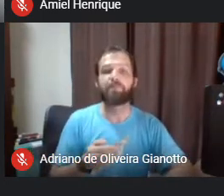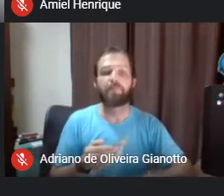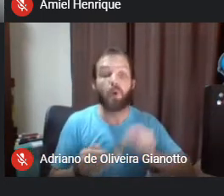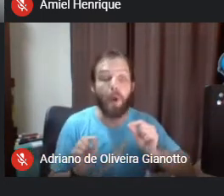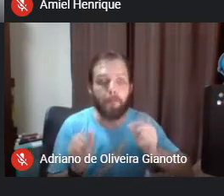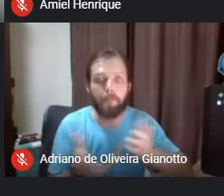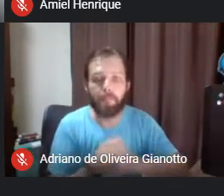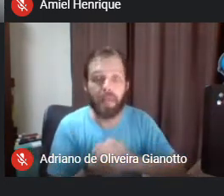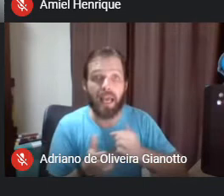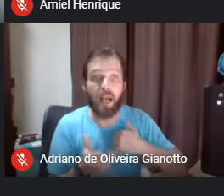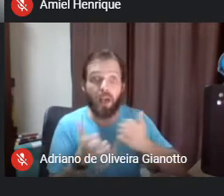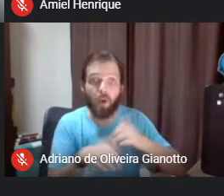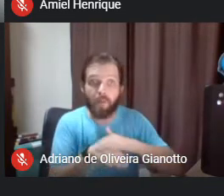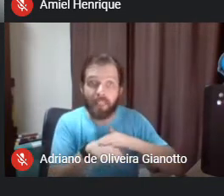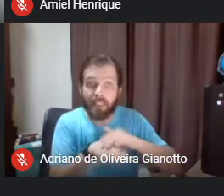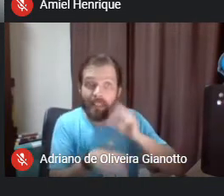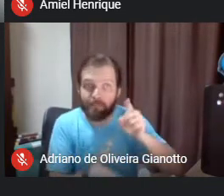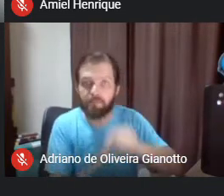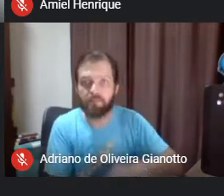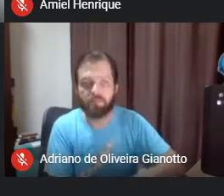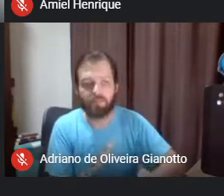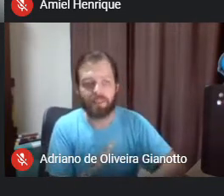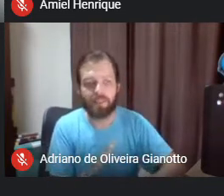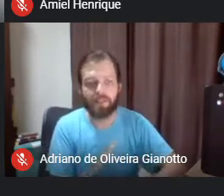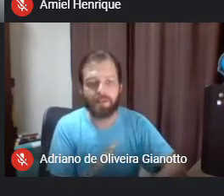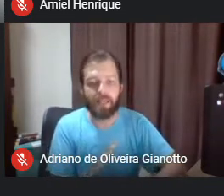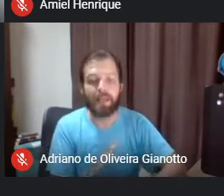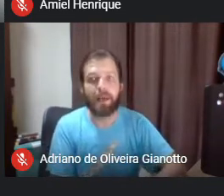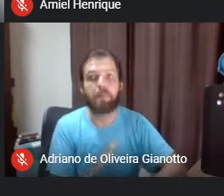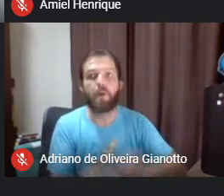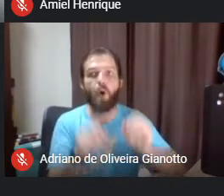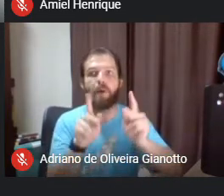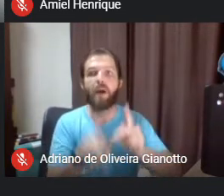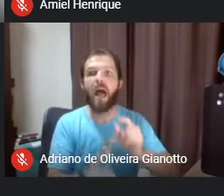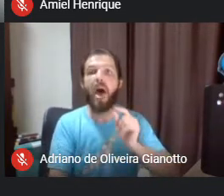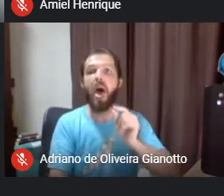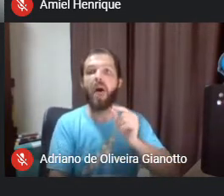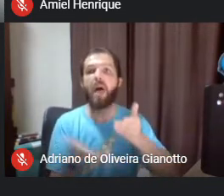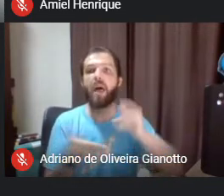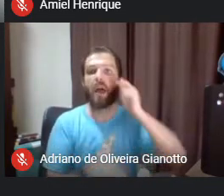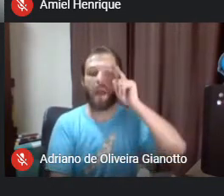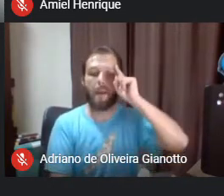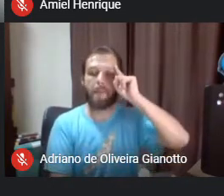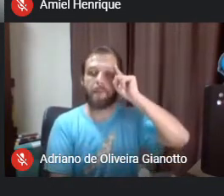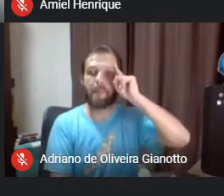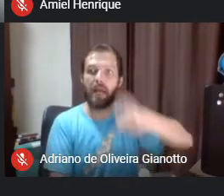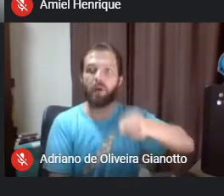o portão e falou o quê? Aí ele falou, eu gostaria de conversar com o rei.